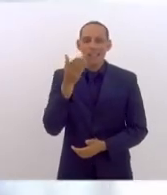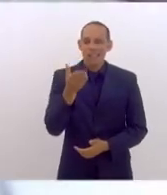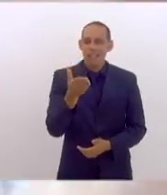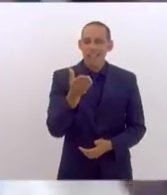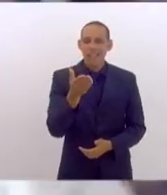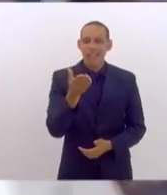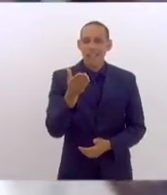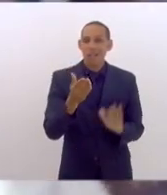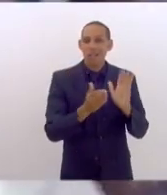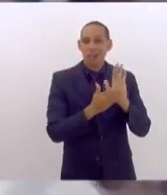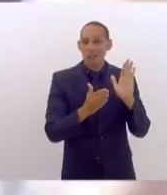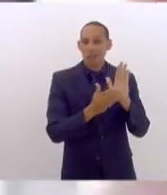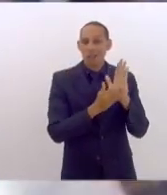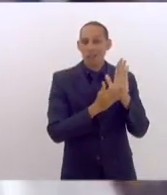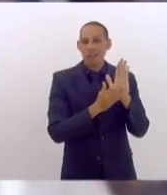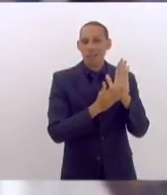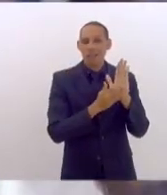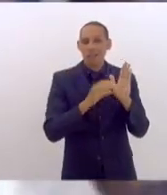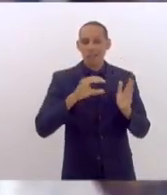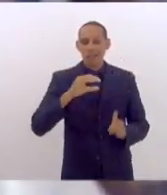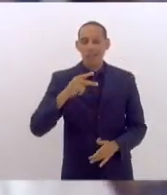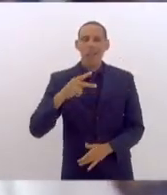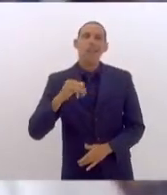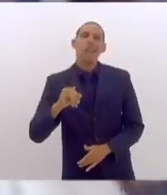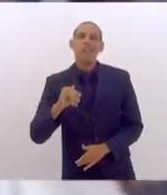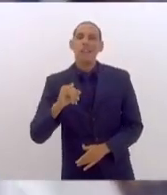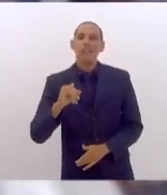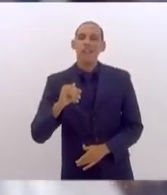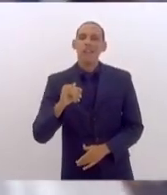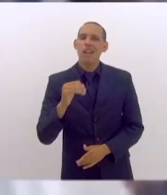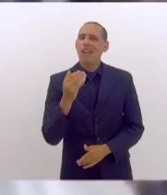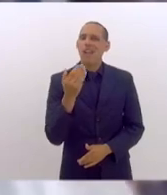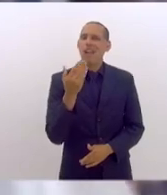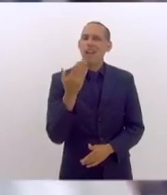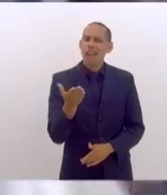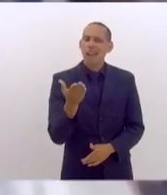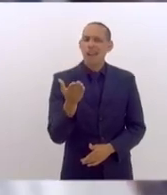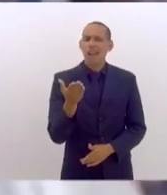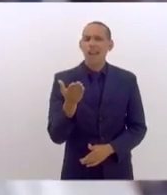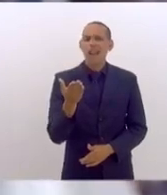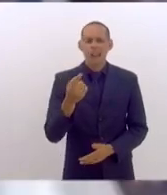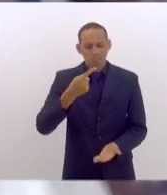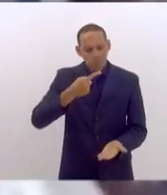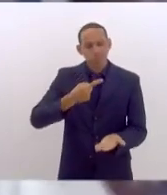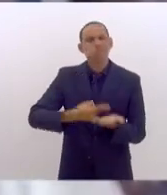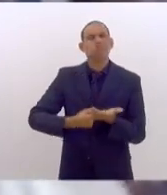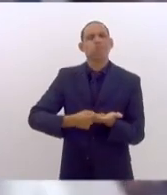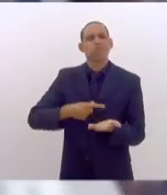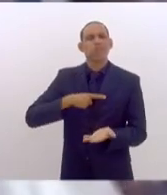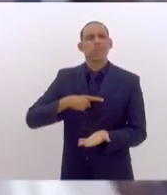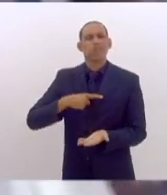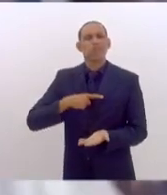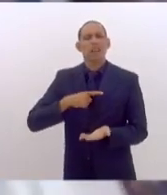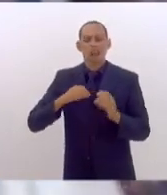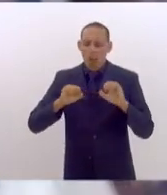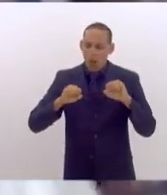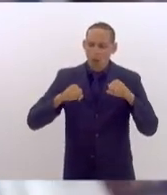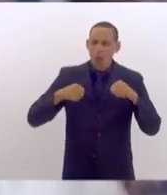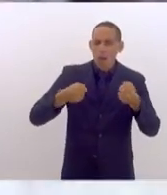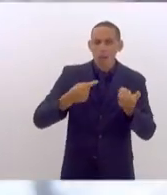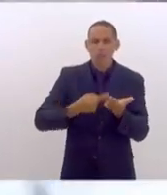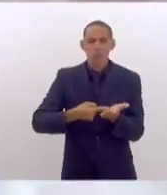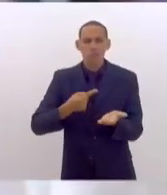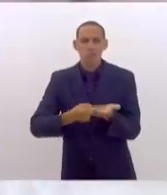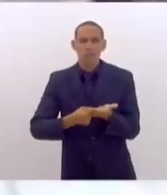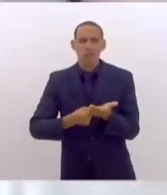é propõe uma PEP é assumindo o compromisso EA forçando esse compromisso